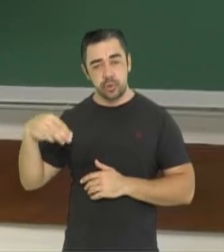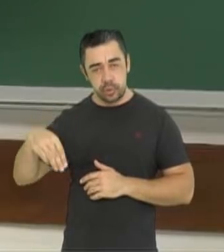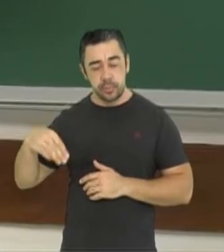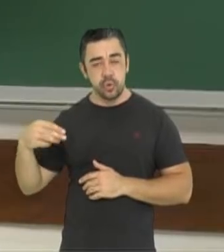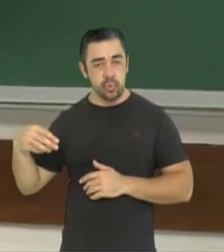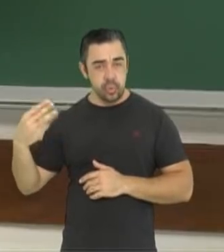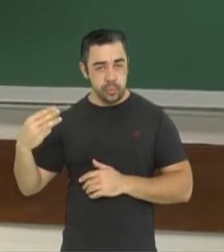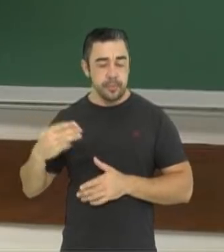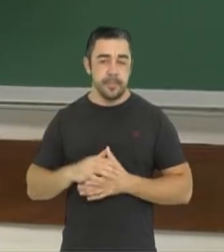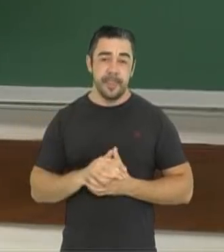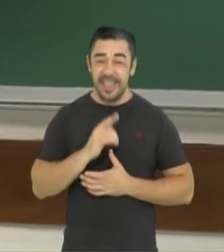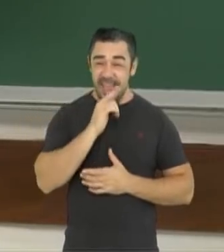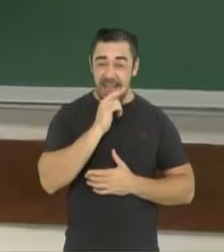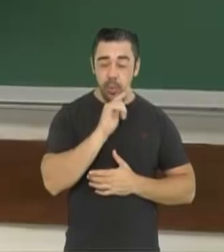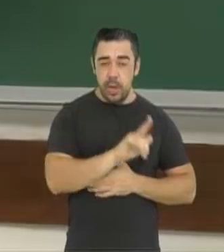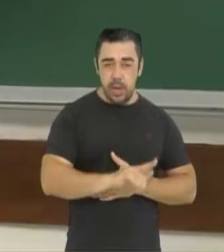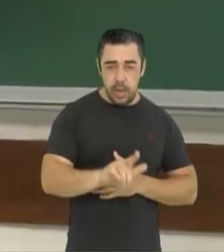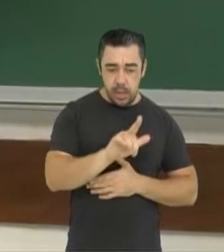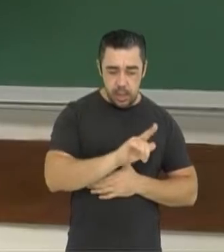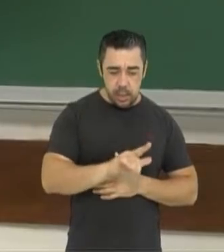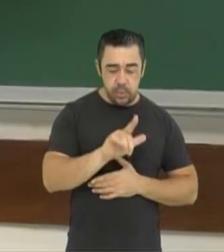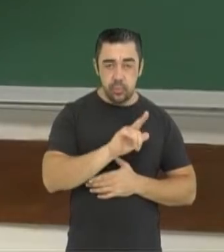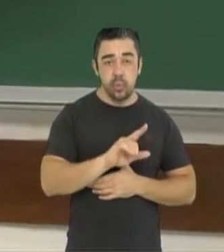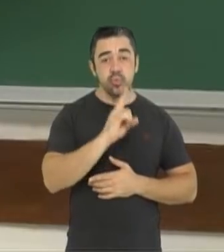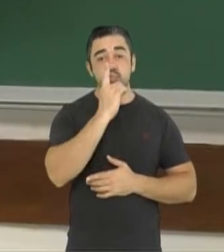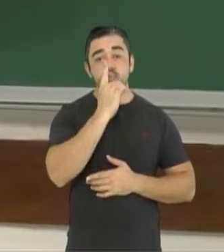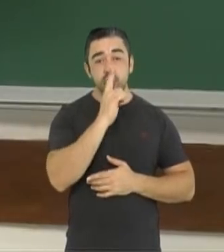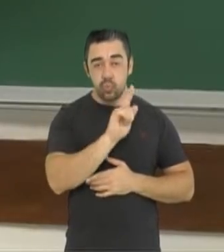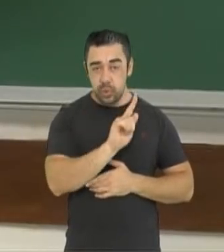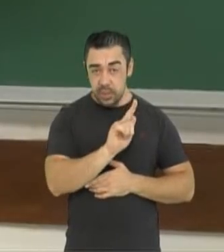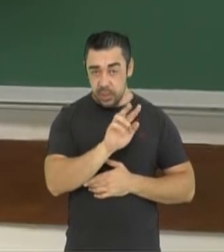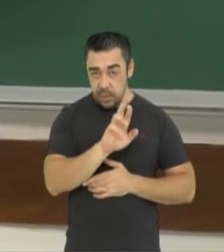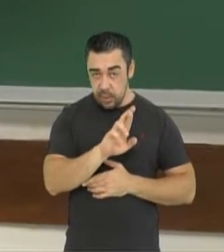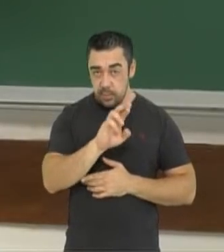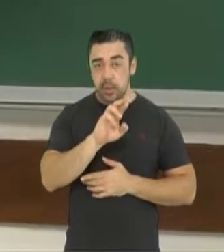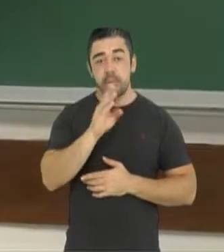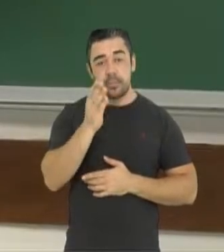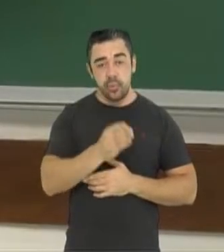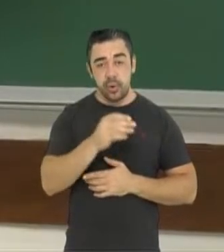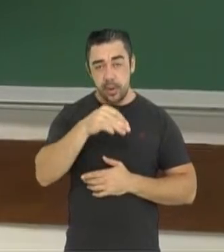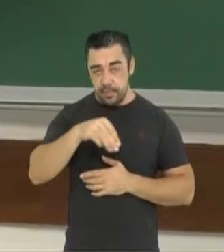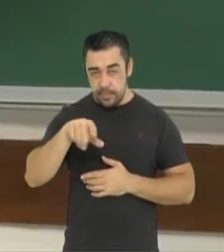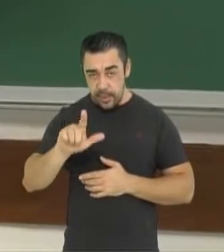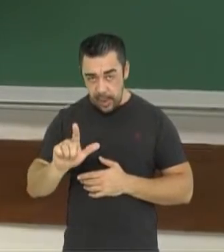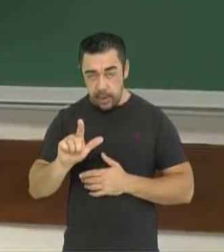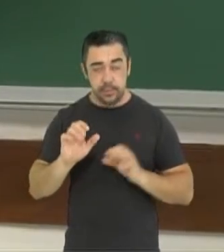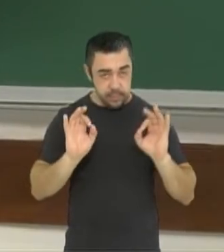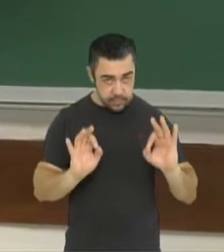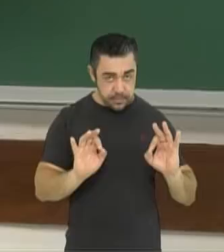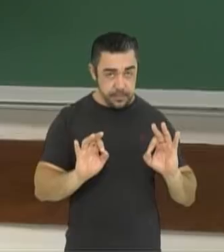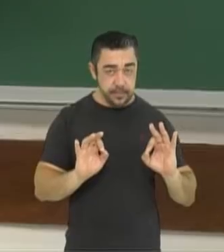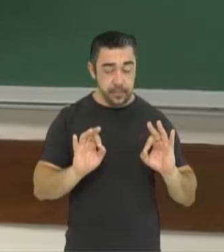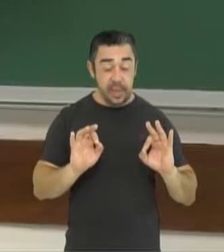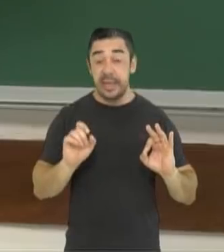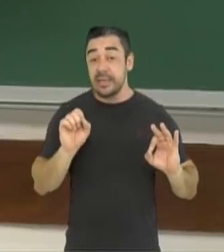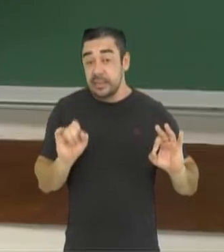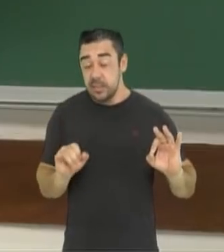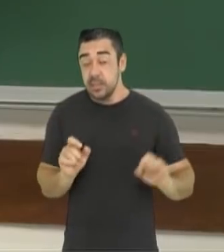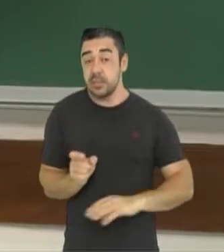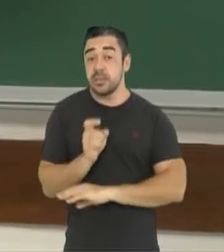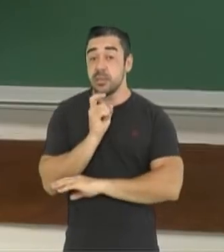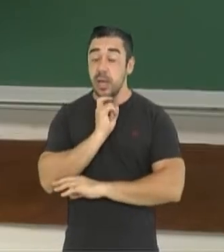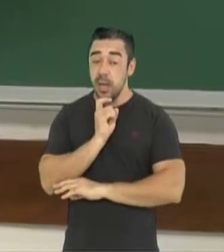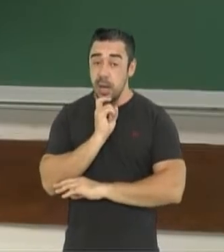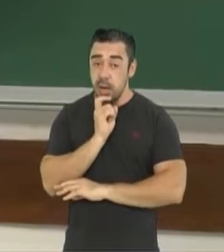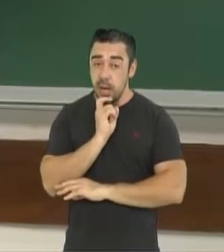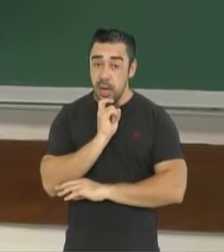água líquida, na temperatura ambiente, tem a densidade de 1 grama por ml ou 1 grama por centímetro cúbico. Quando ela está congelada,